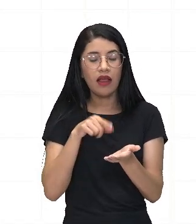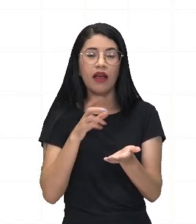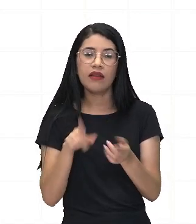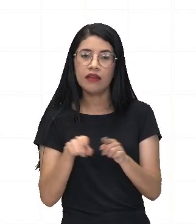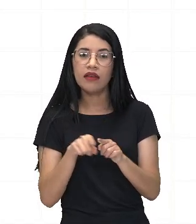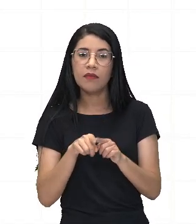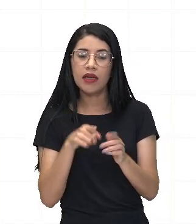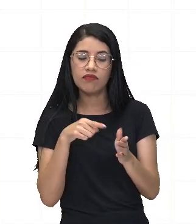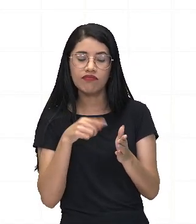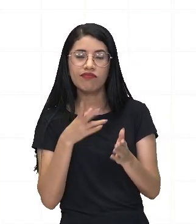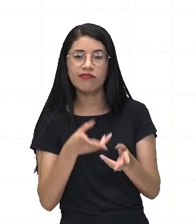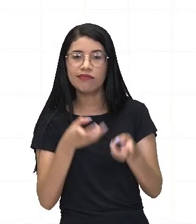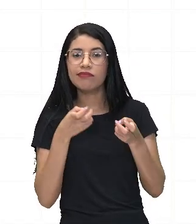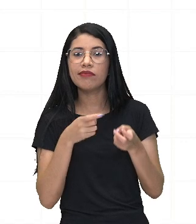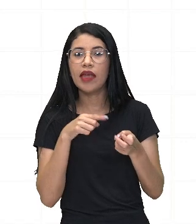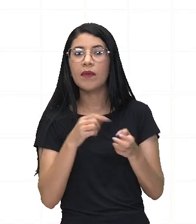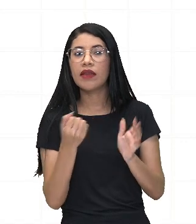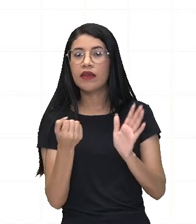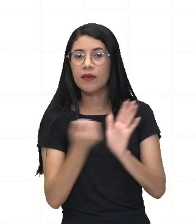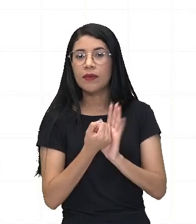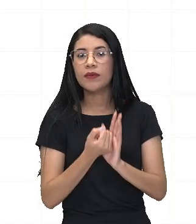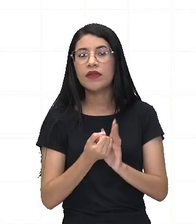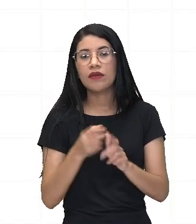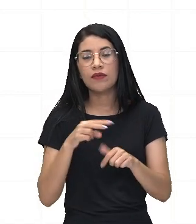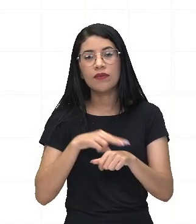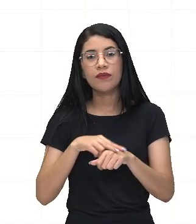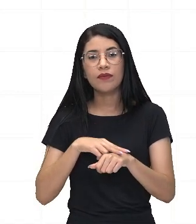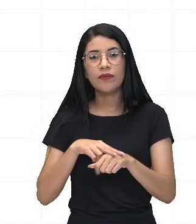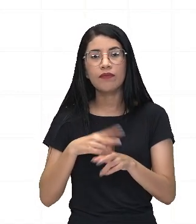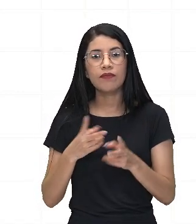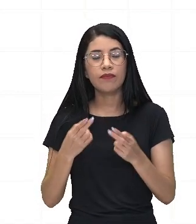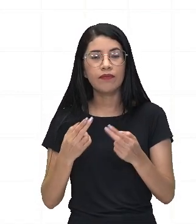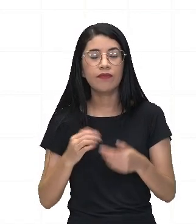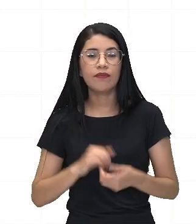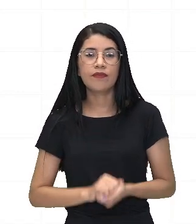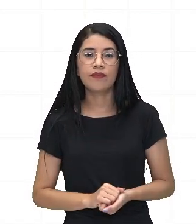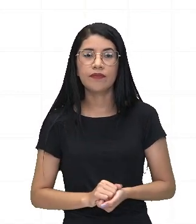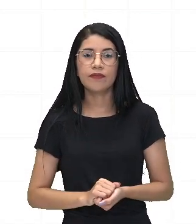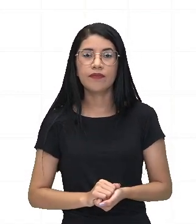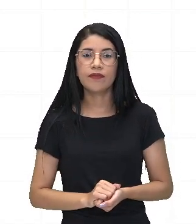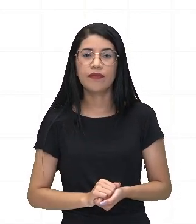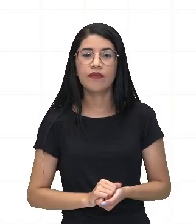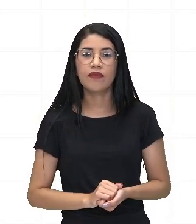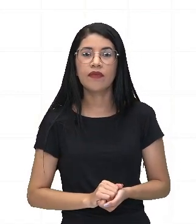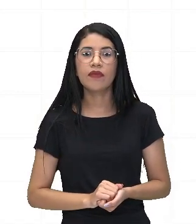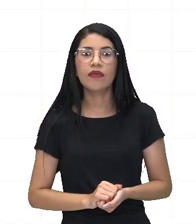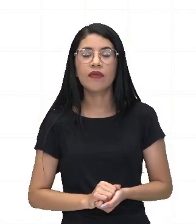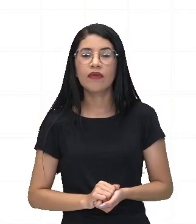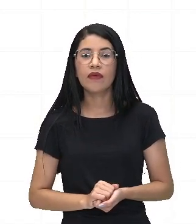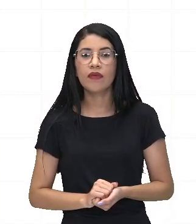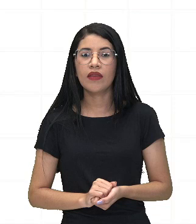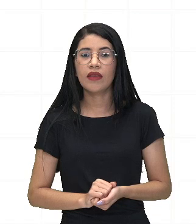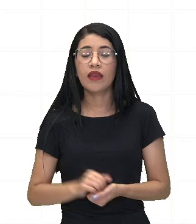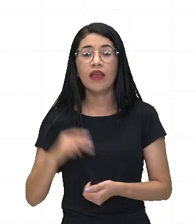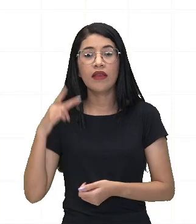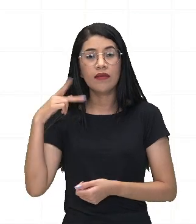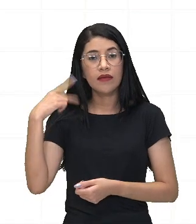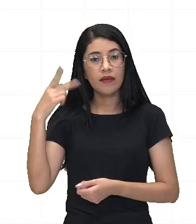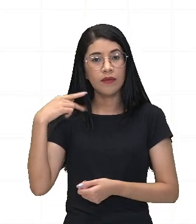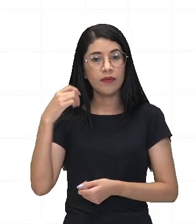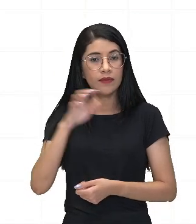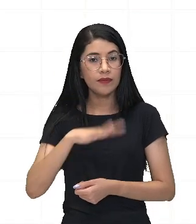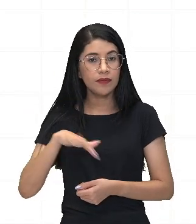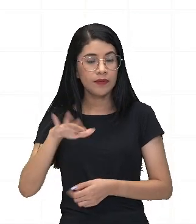aí esse selo verde, tá? E aí, dentro da nossa política ambiental, da